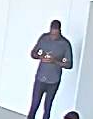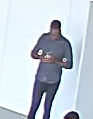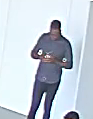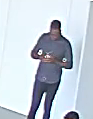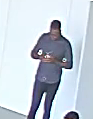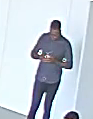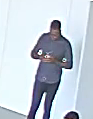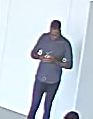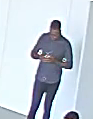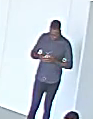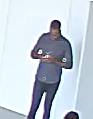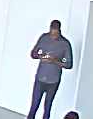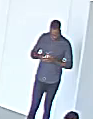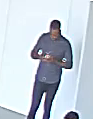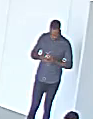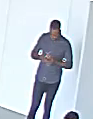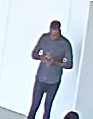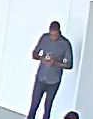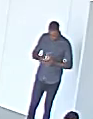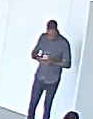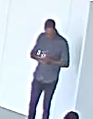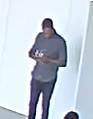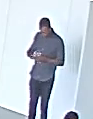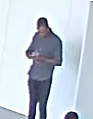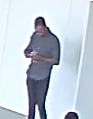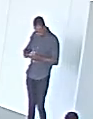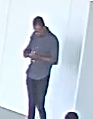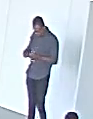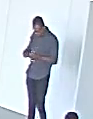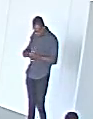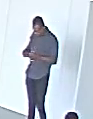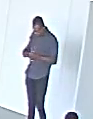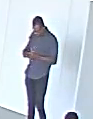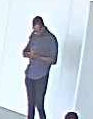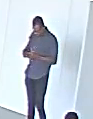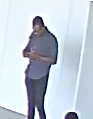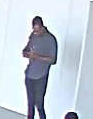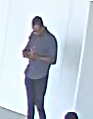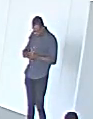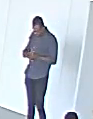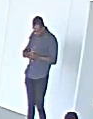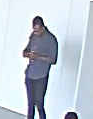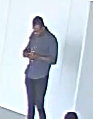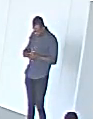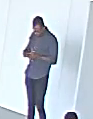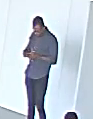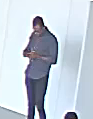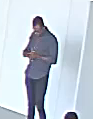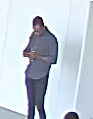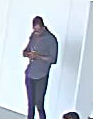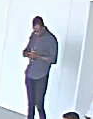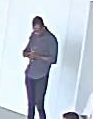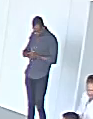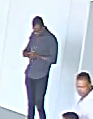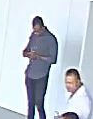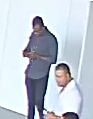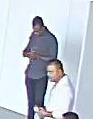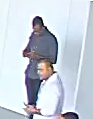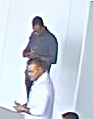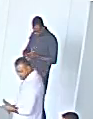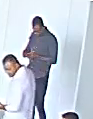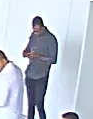passando constrangimento nos guichês, nas bilheterias das empresas de